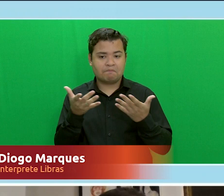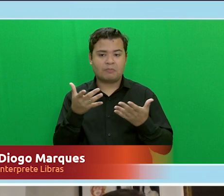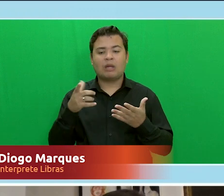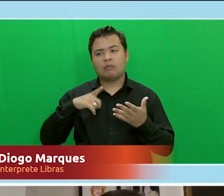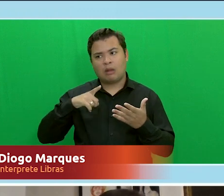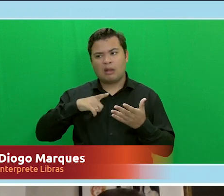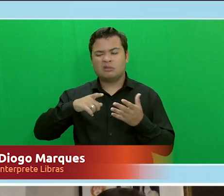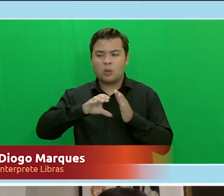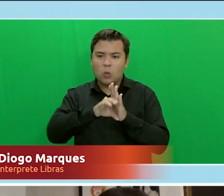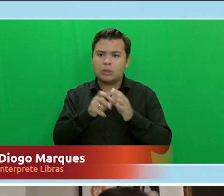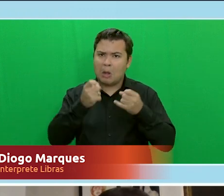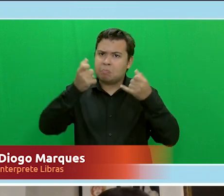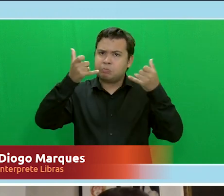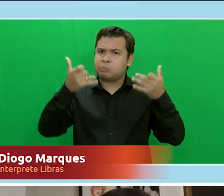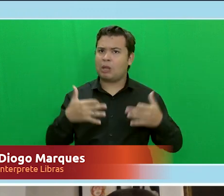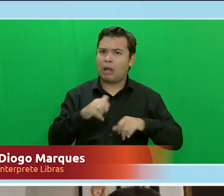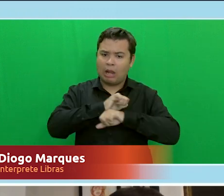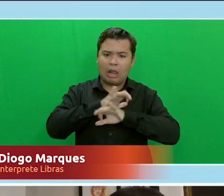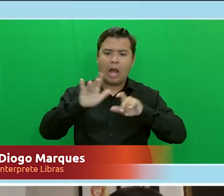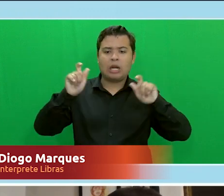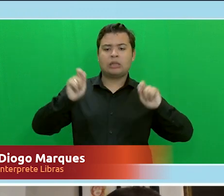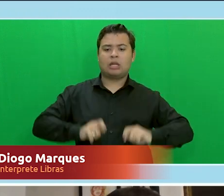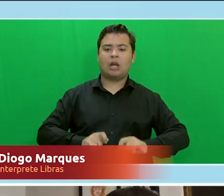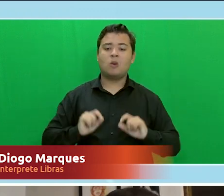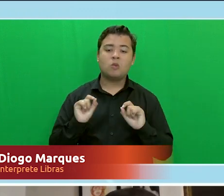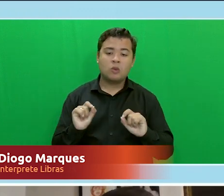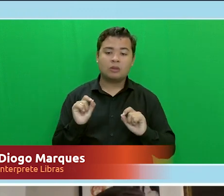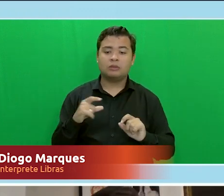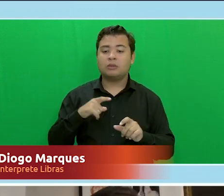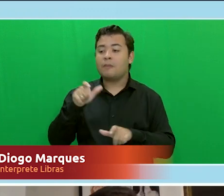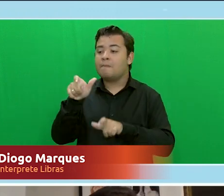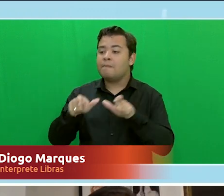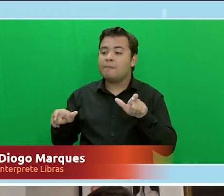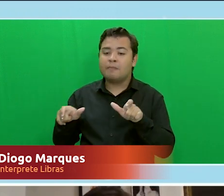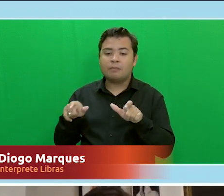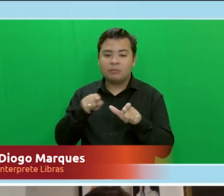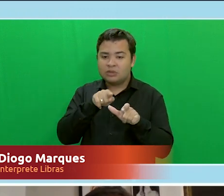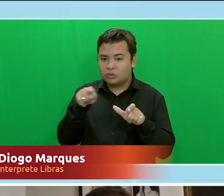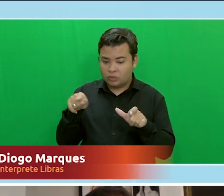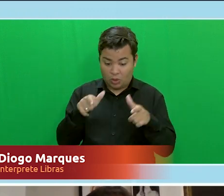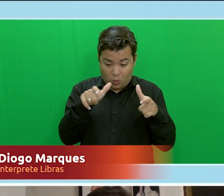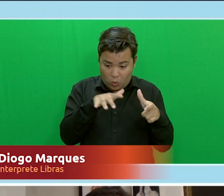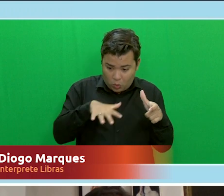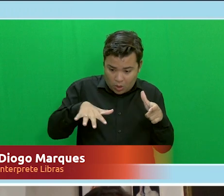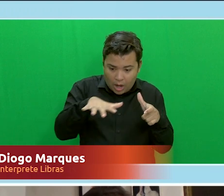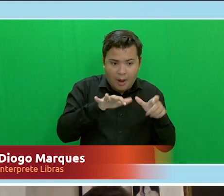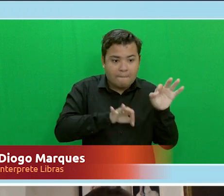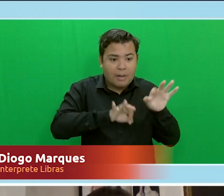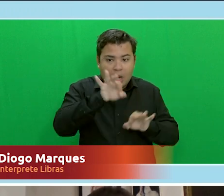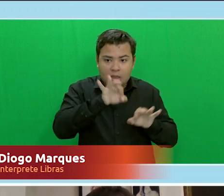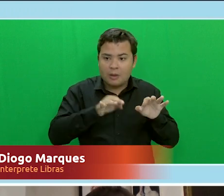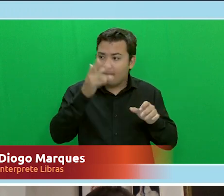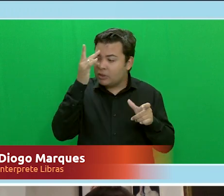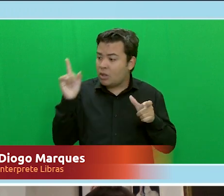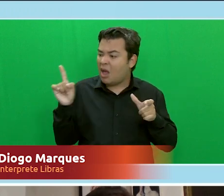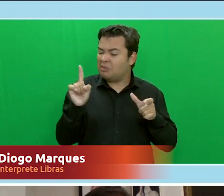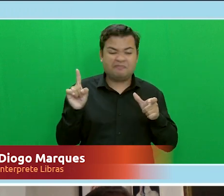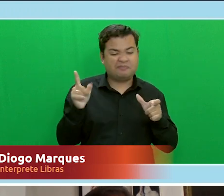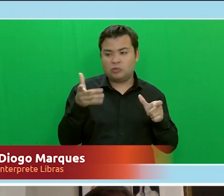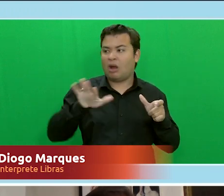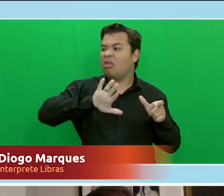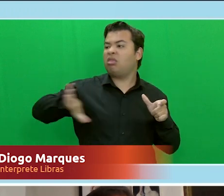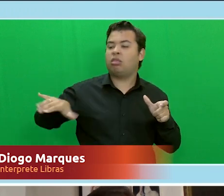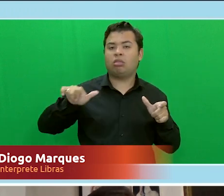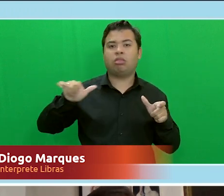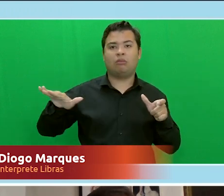que explica muito bem isso, que é os sujeitos não desejados no espaço planejado, no